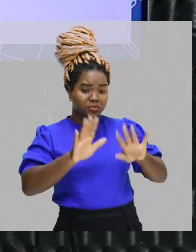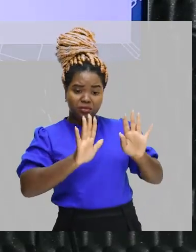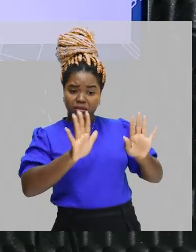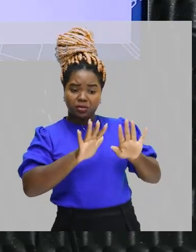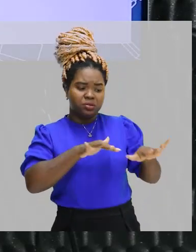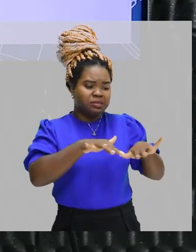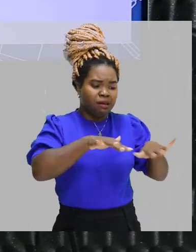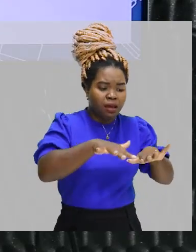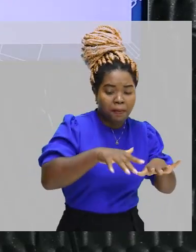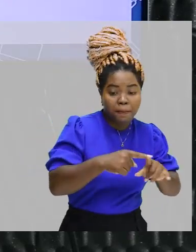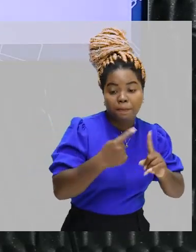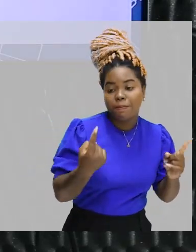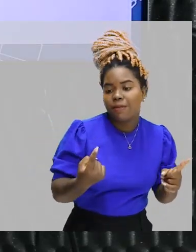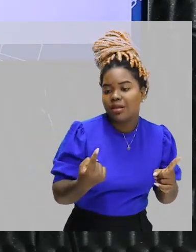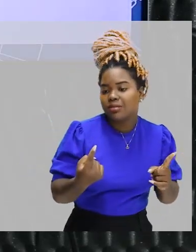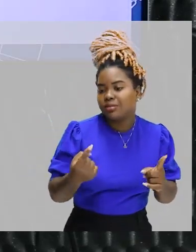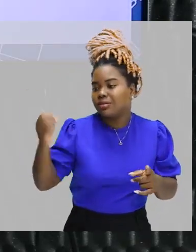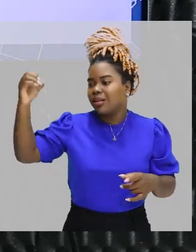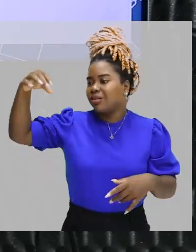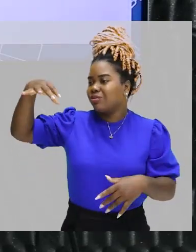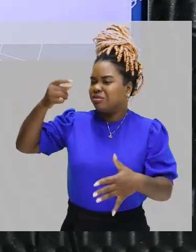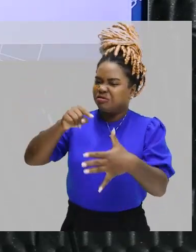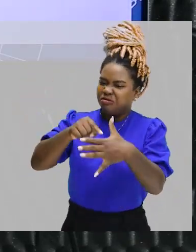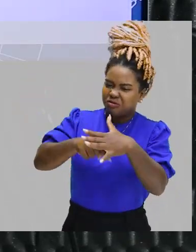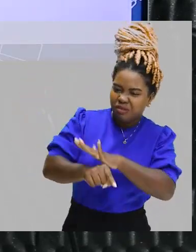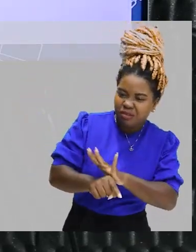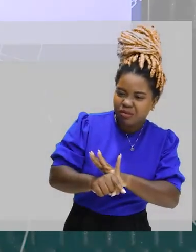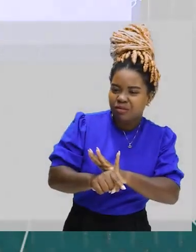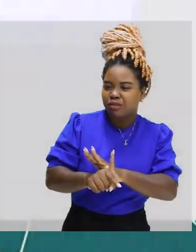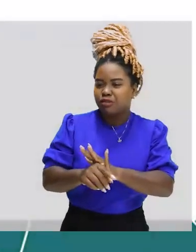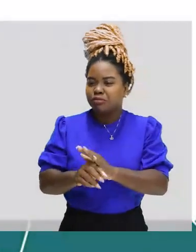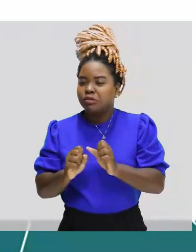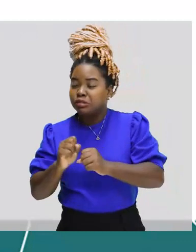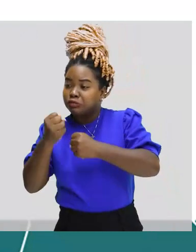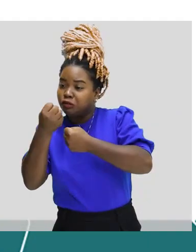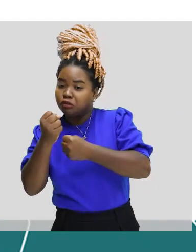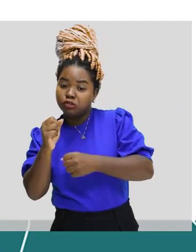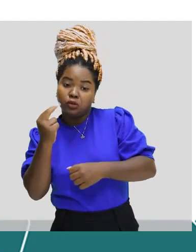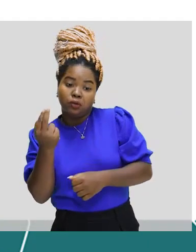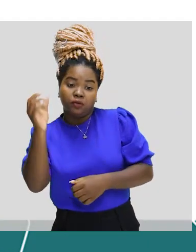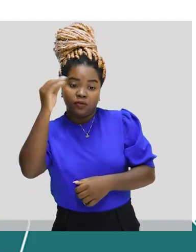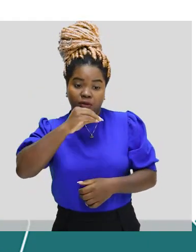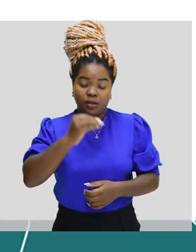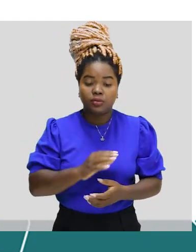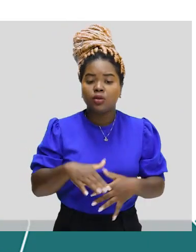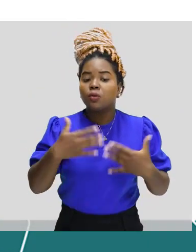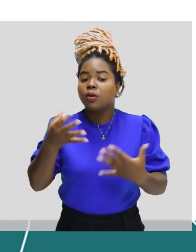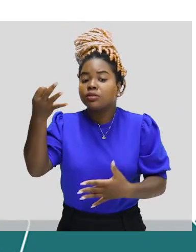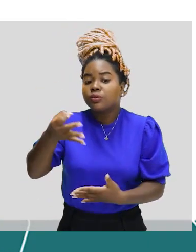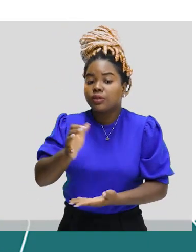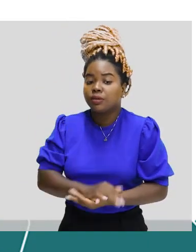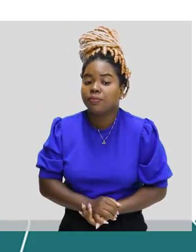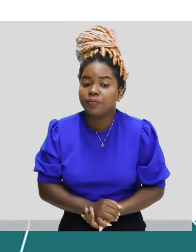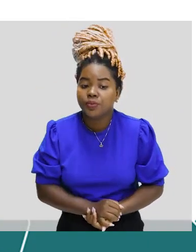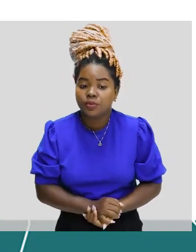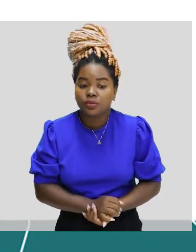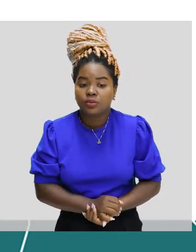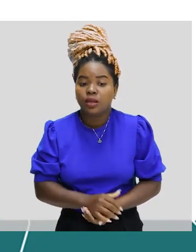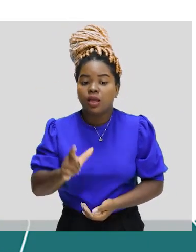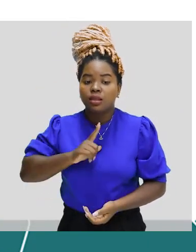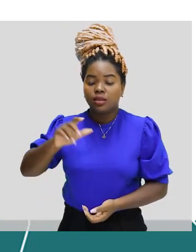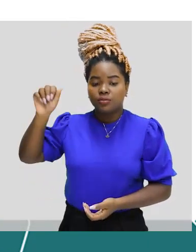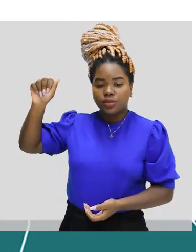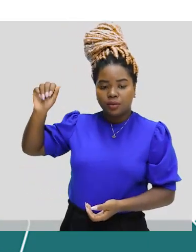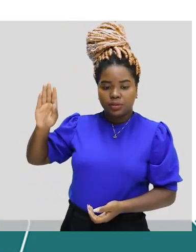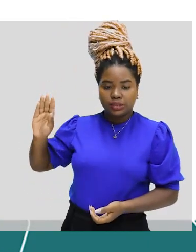intensidade da luz, se for uma luz mais forte, uma luz mais fraca, vamos assim dizer. Então vamos ver quais estão corretas, né? Então, dentre as análises, nós